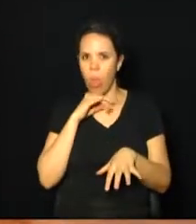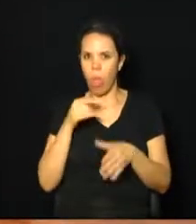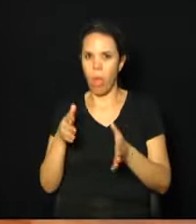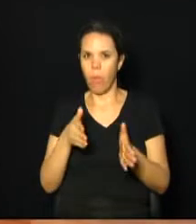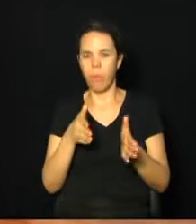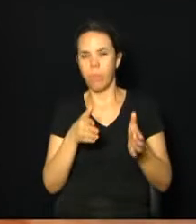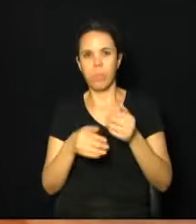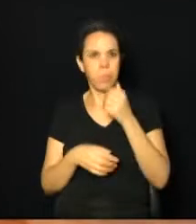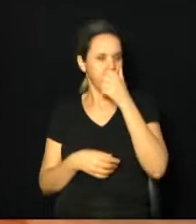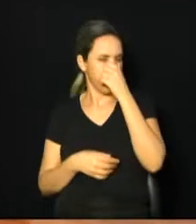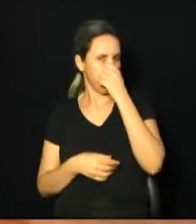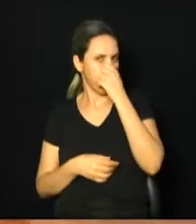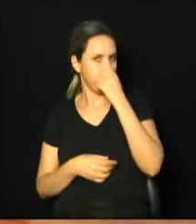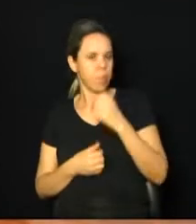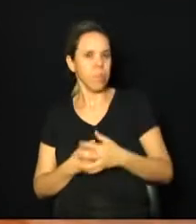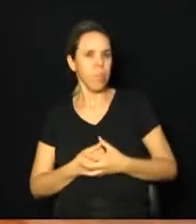rio.